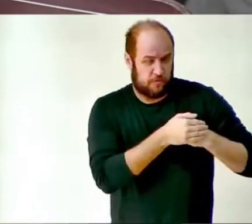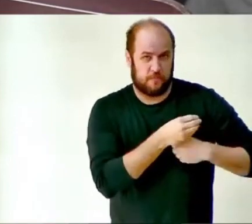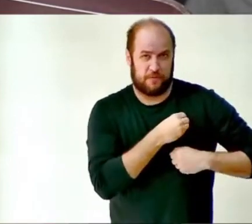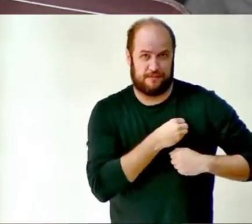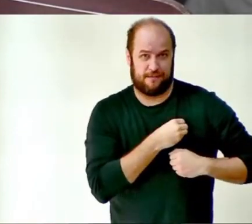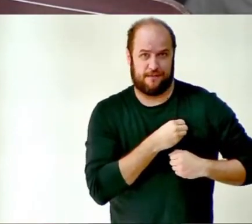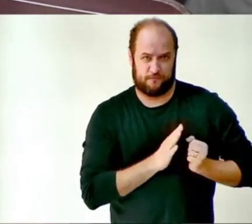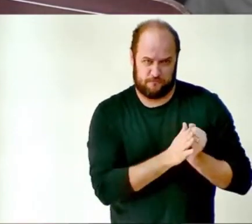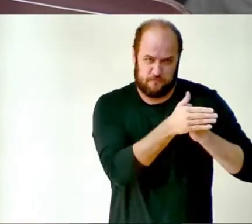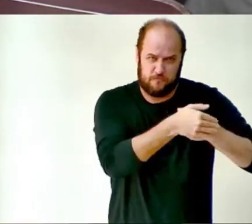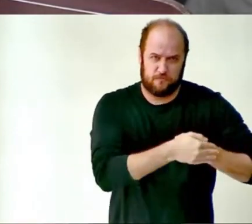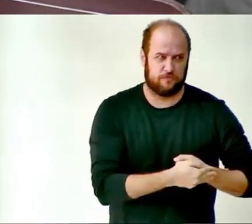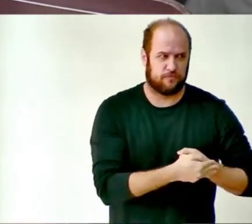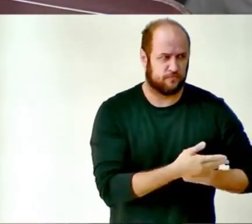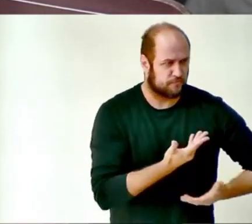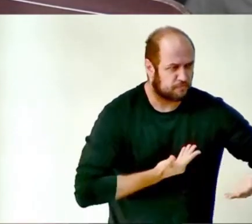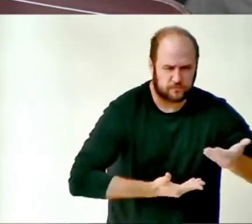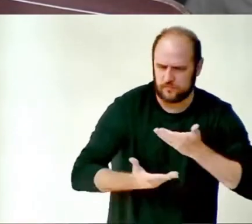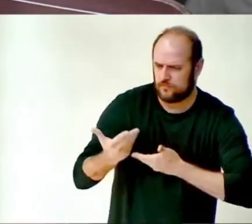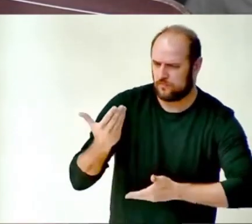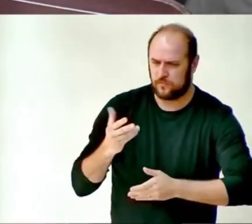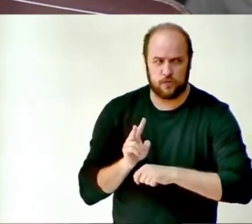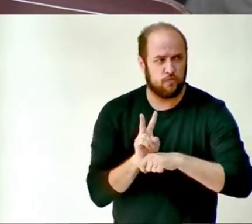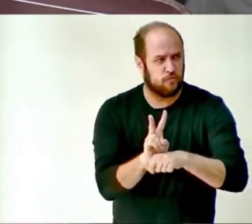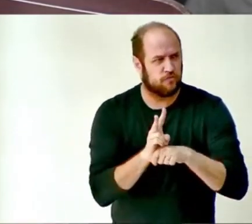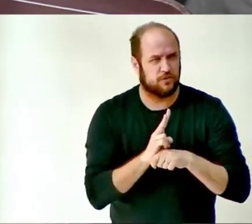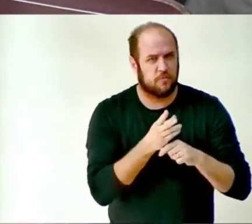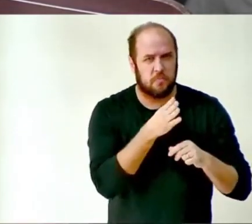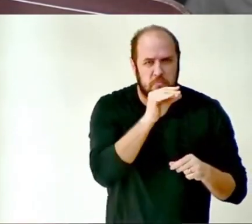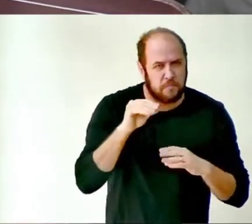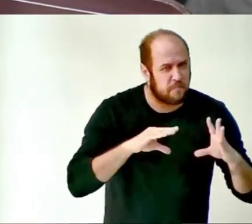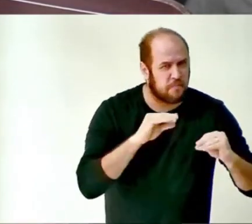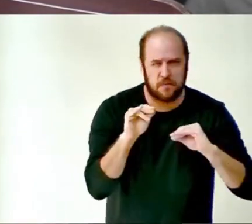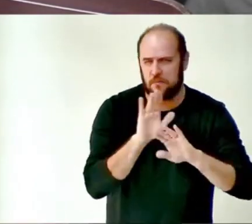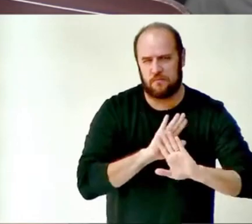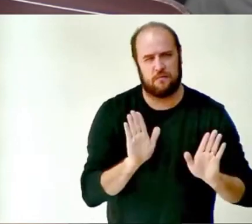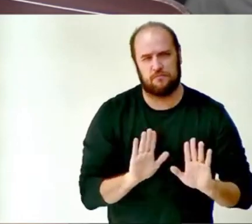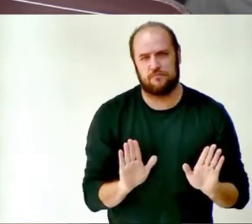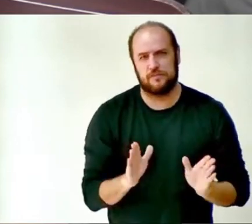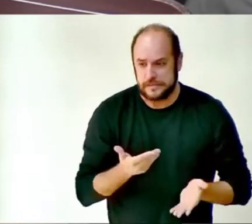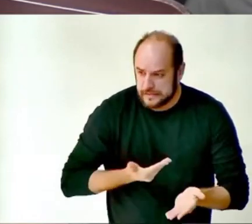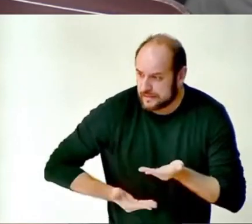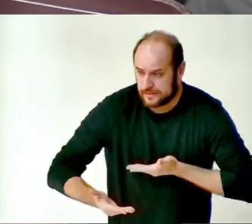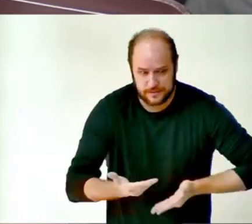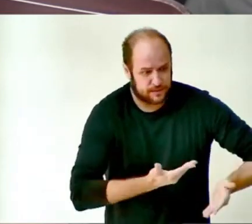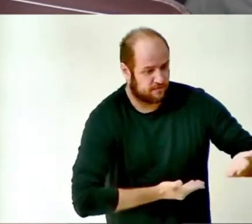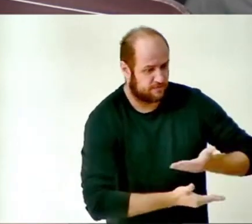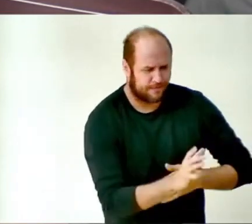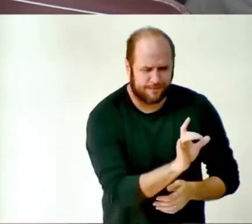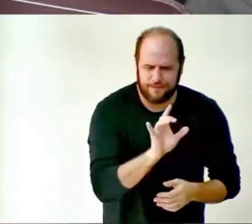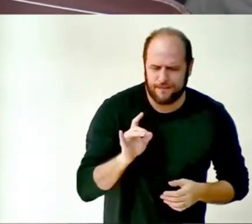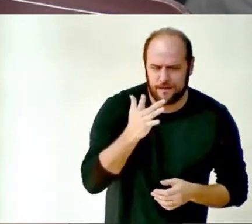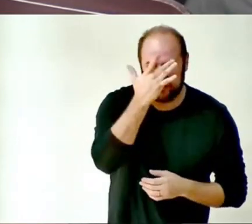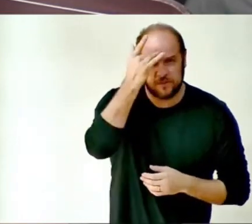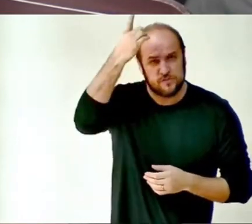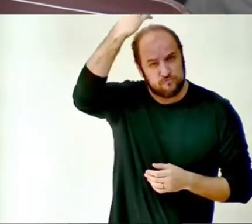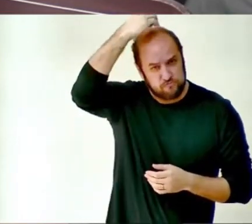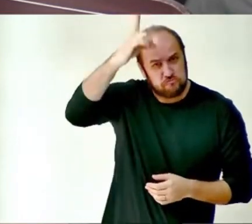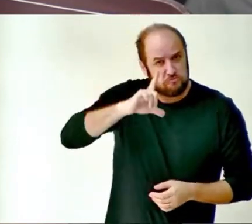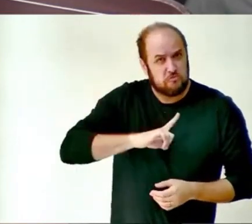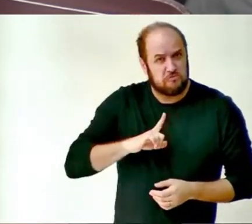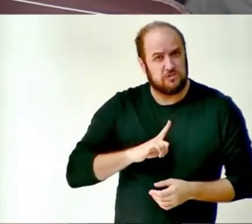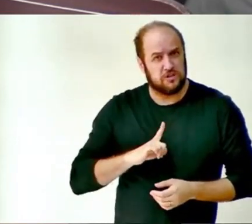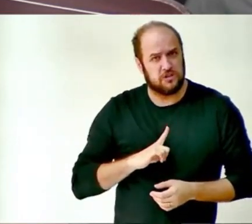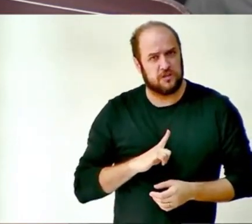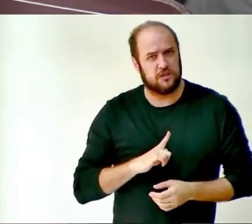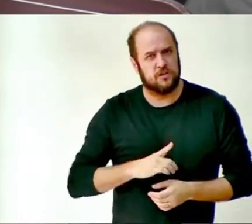Sede mutuamente hospitaleiros, sem murmuração. Servi uns aos outros, cada um conforme o dom que